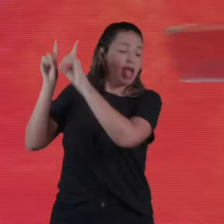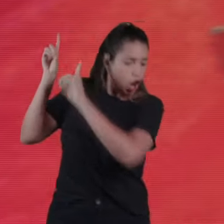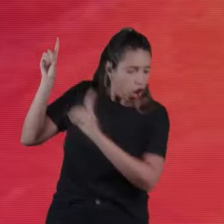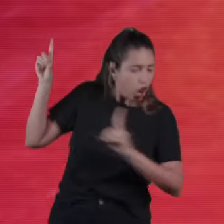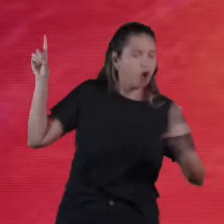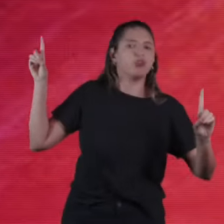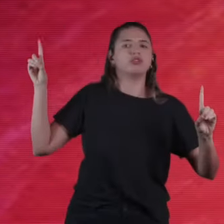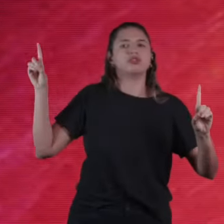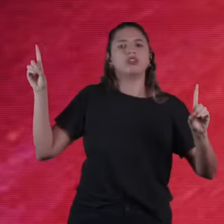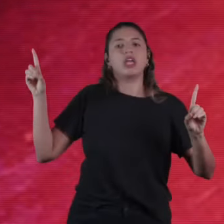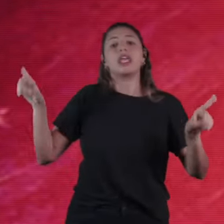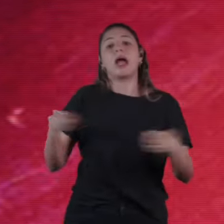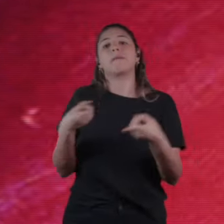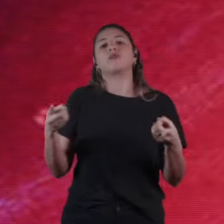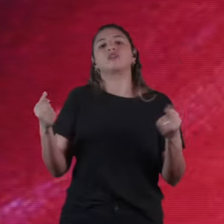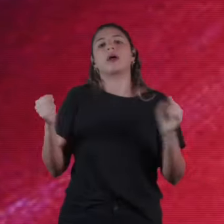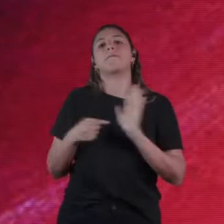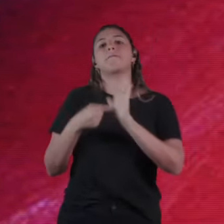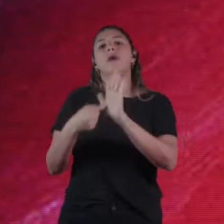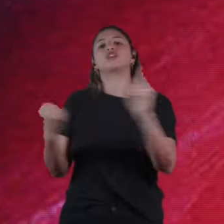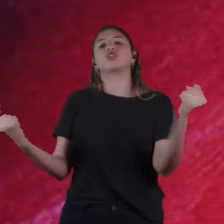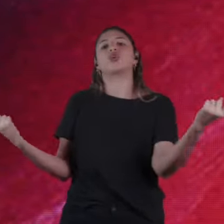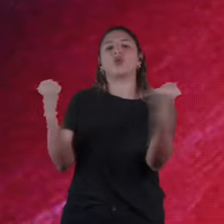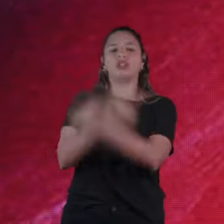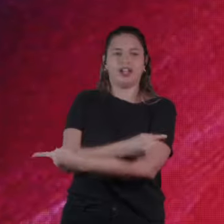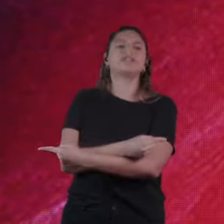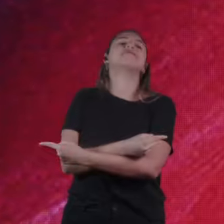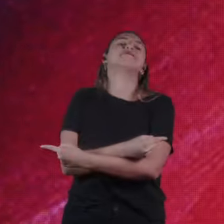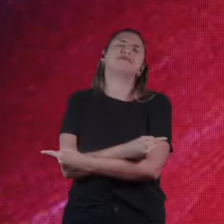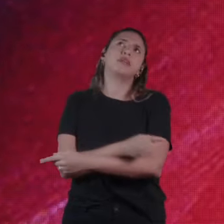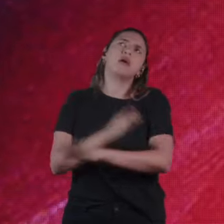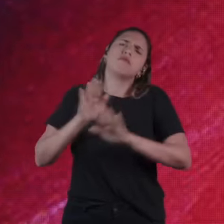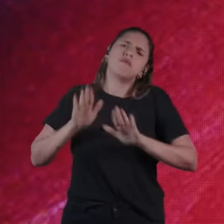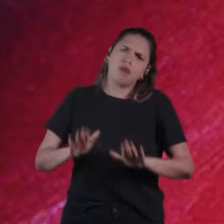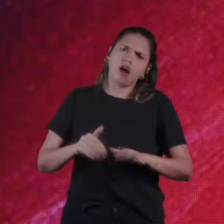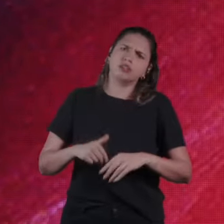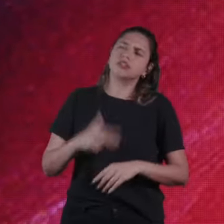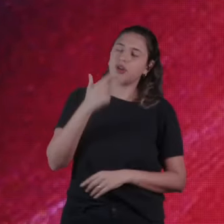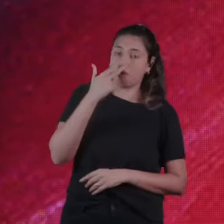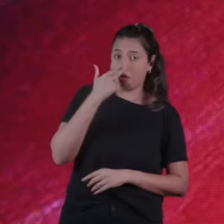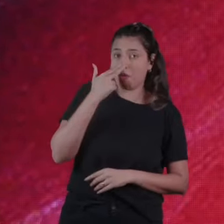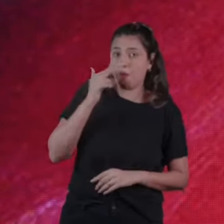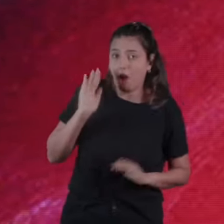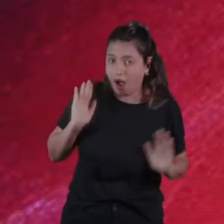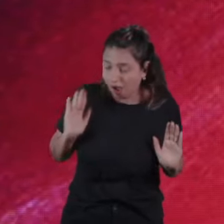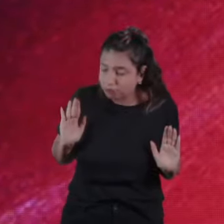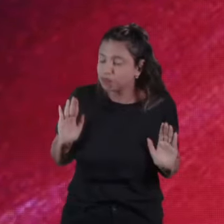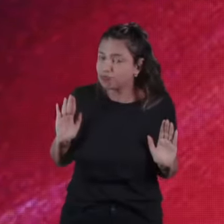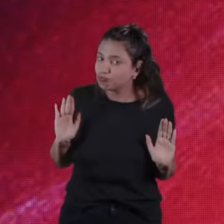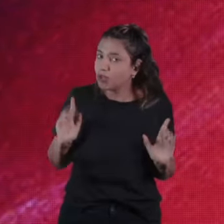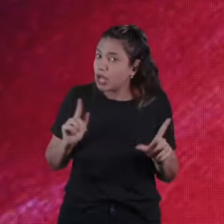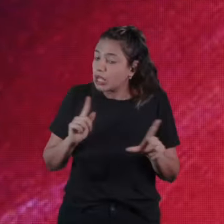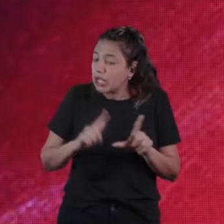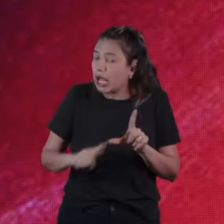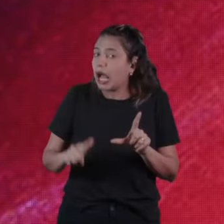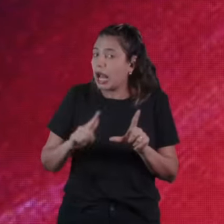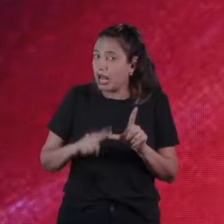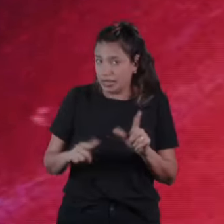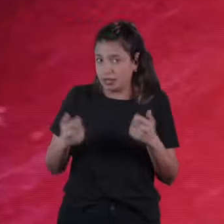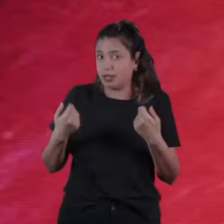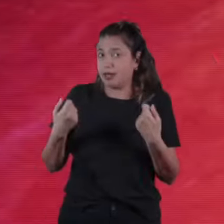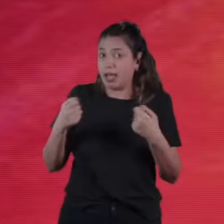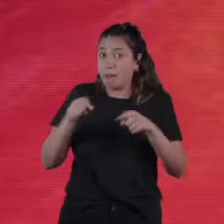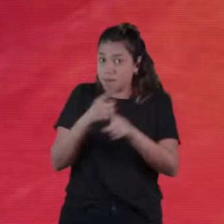dizendo que Deus é de perto e não de longe. Embora eu acho que a letra deveria seguir, já que existe o texto, ela